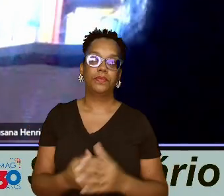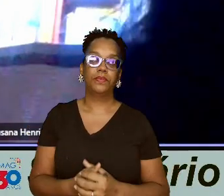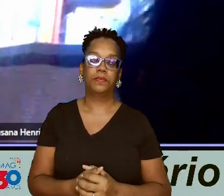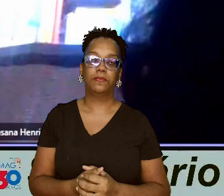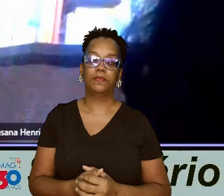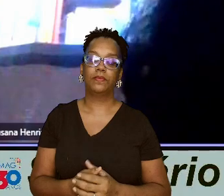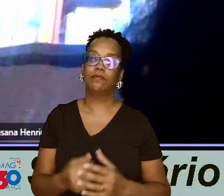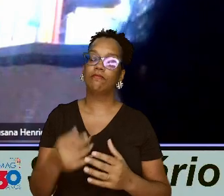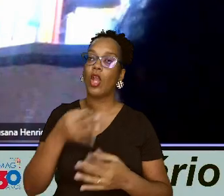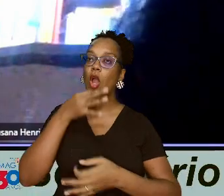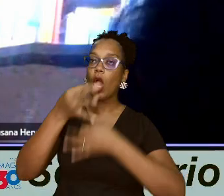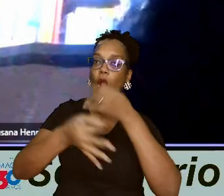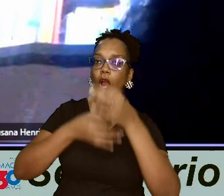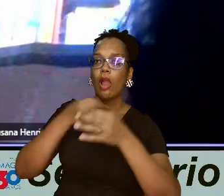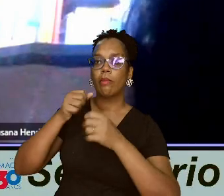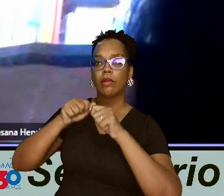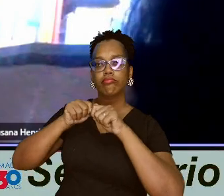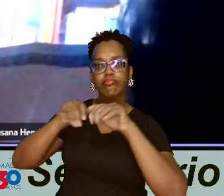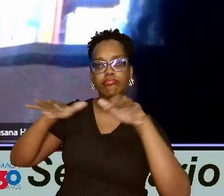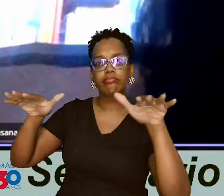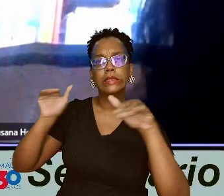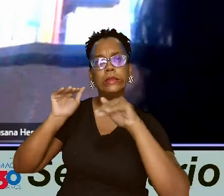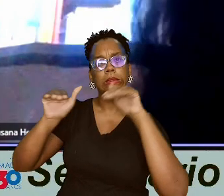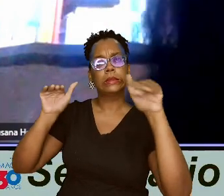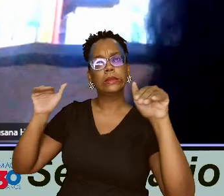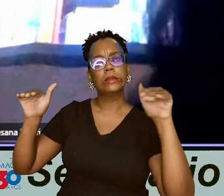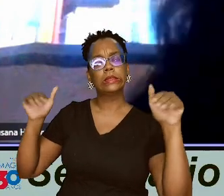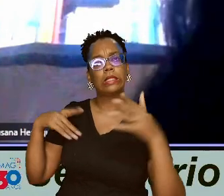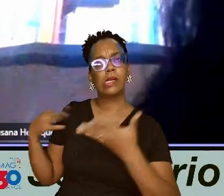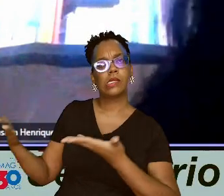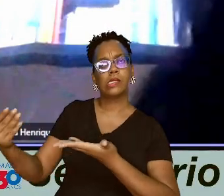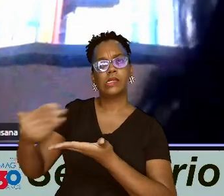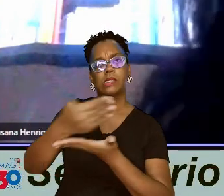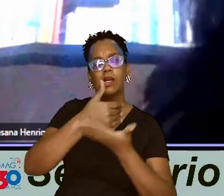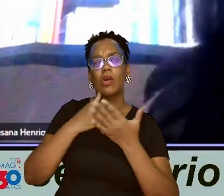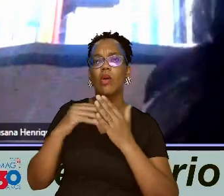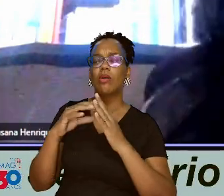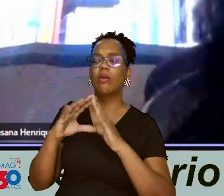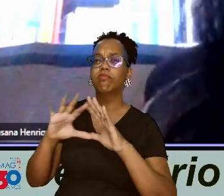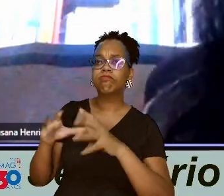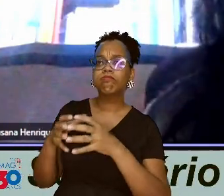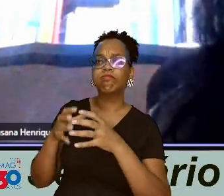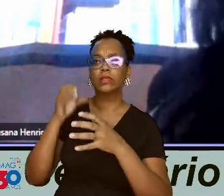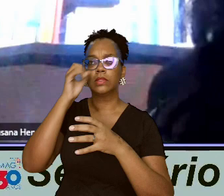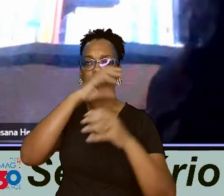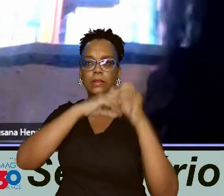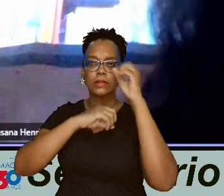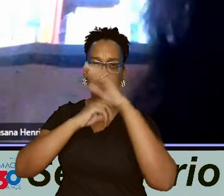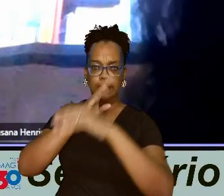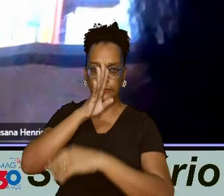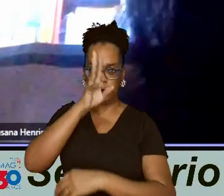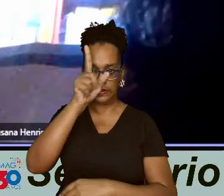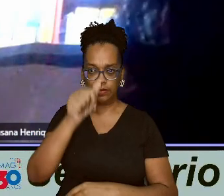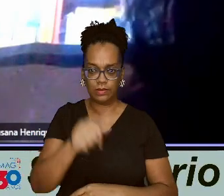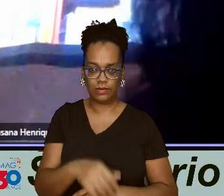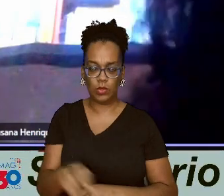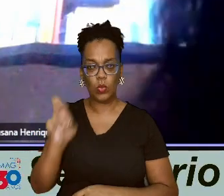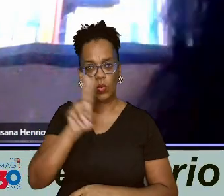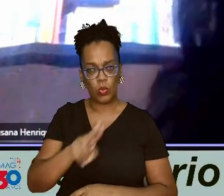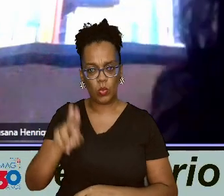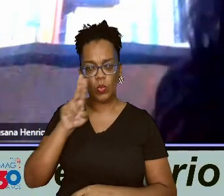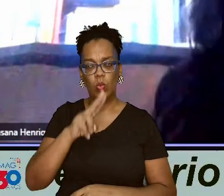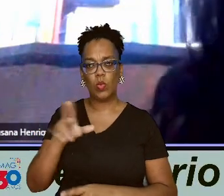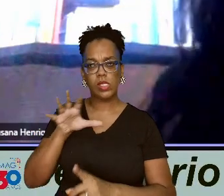formadores de opinião, trazendo muito dado de que as ações coletivas são usadas de maneira abusiva, são usadas de maneira